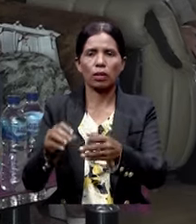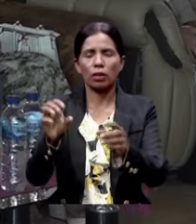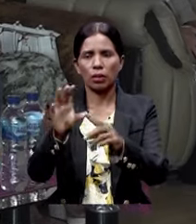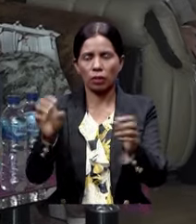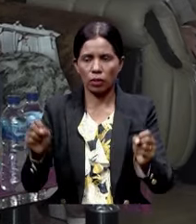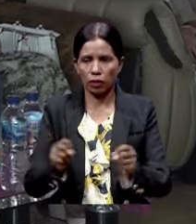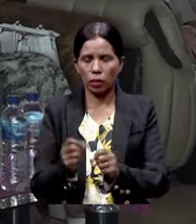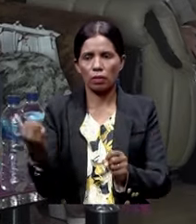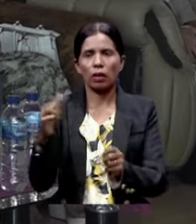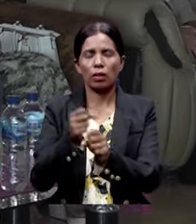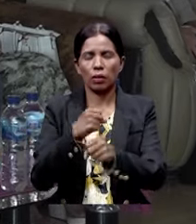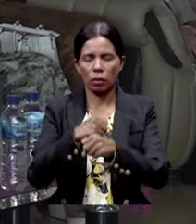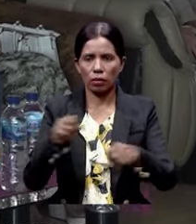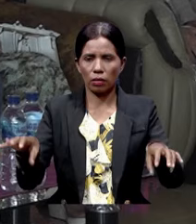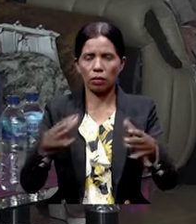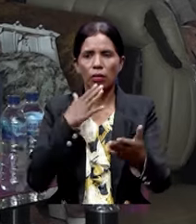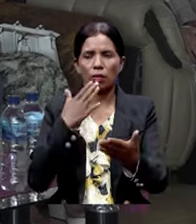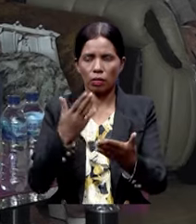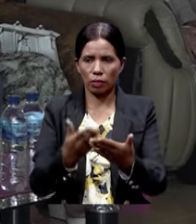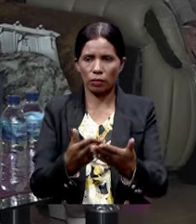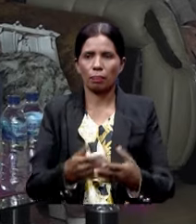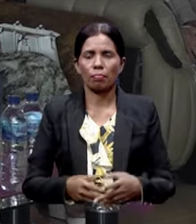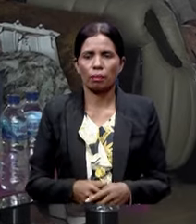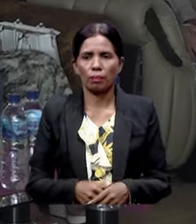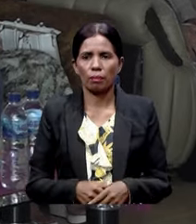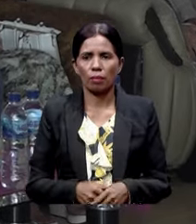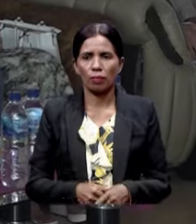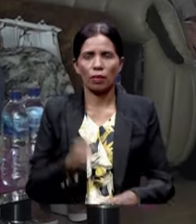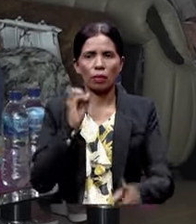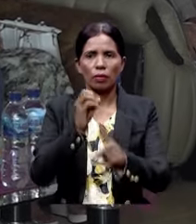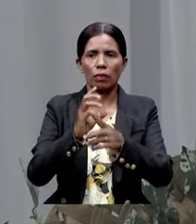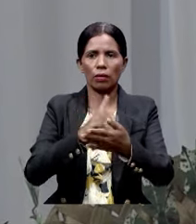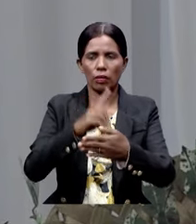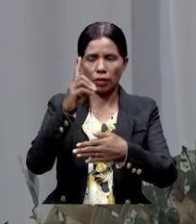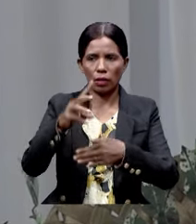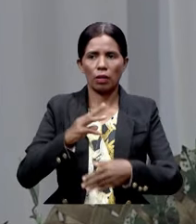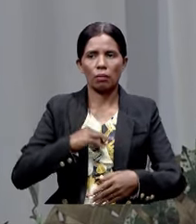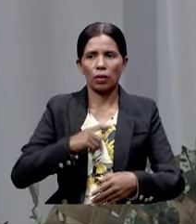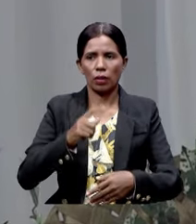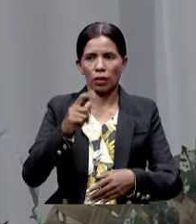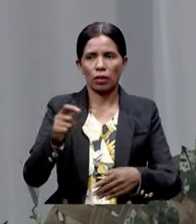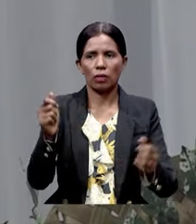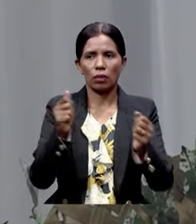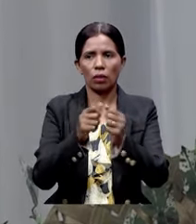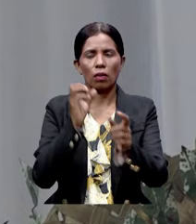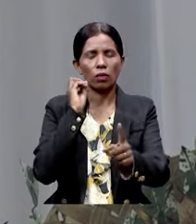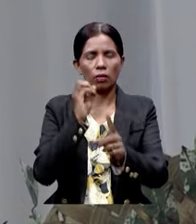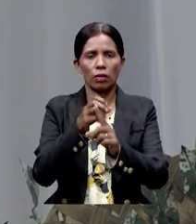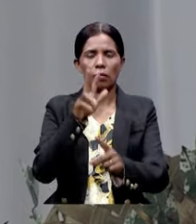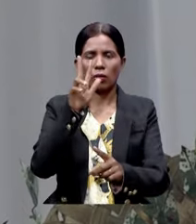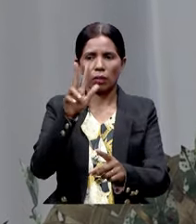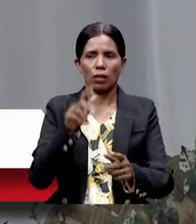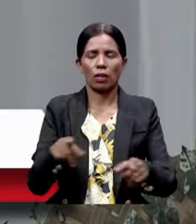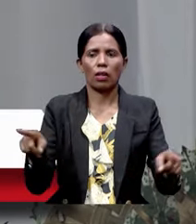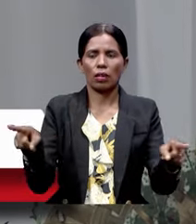halao sira nia canar, ho efetivo no eficácio. Objetivo de desenvolvimento Manatoto nian, ho objetivo tolo